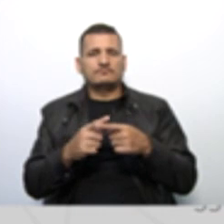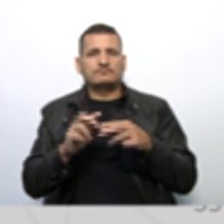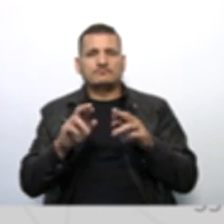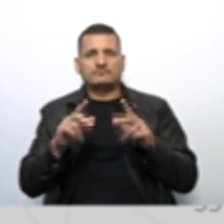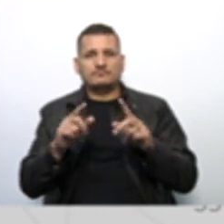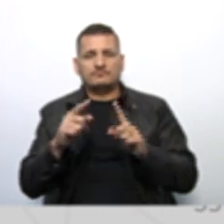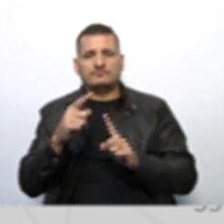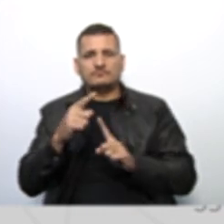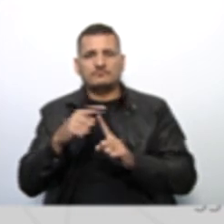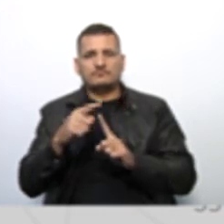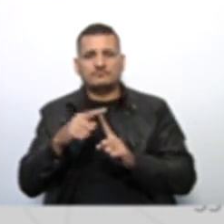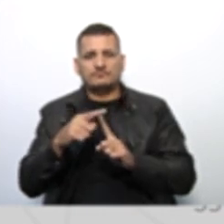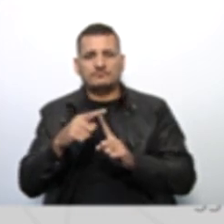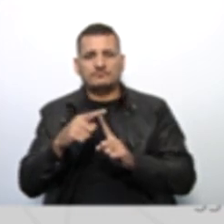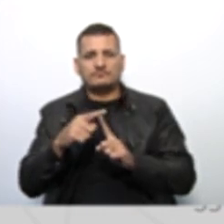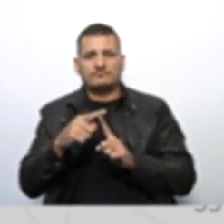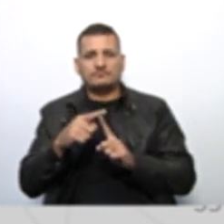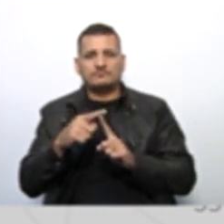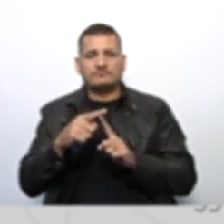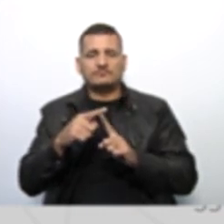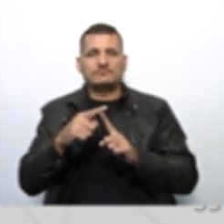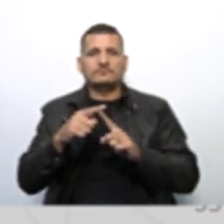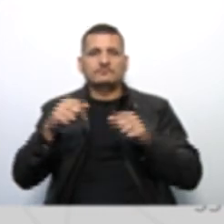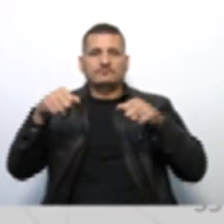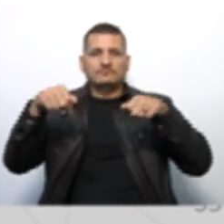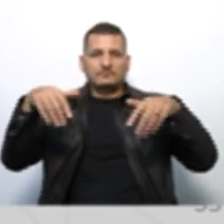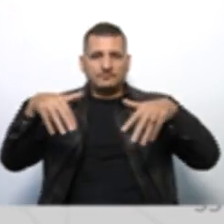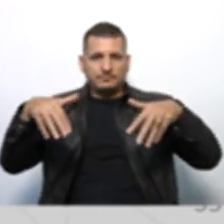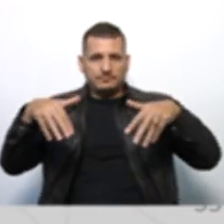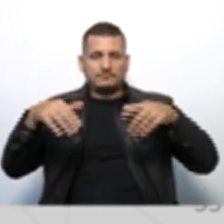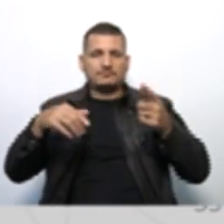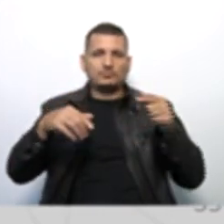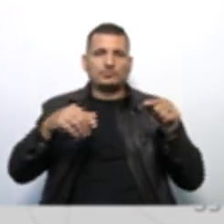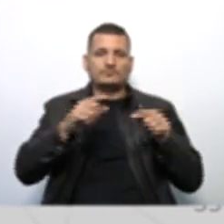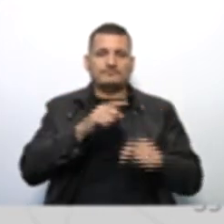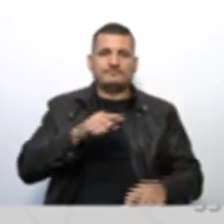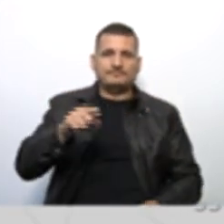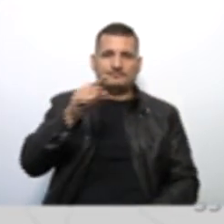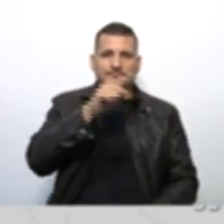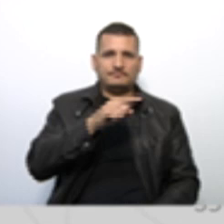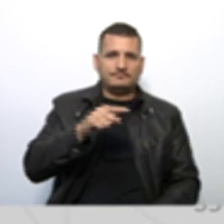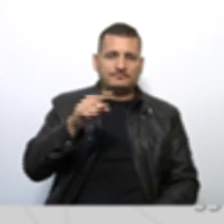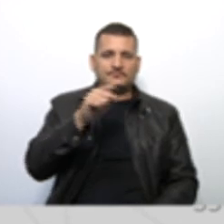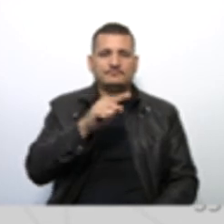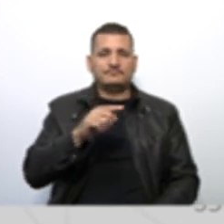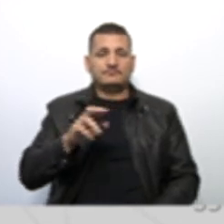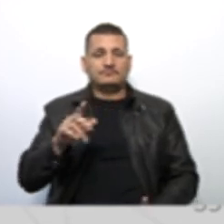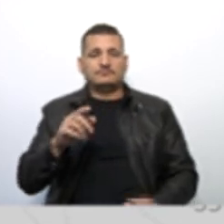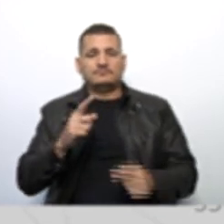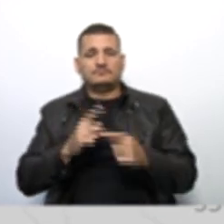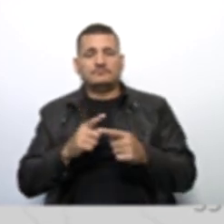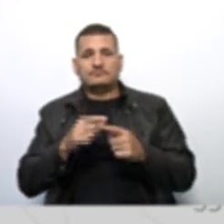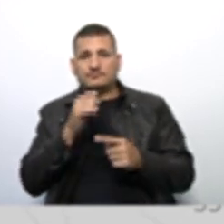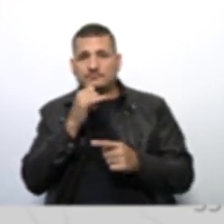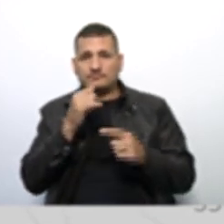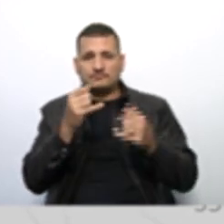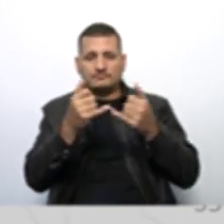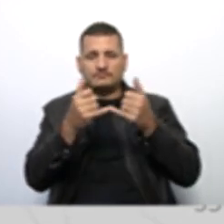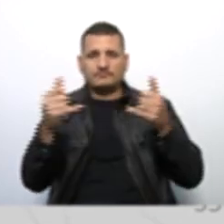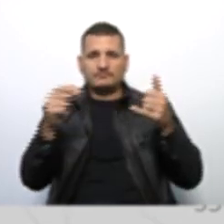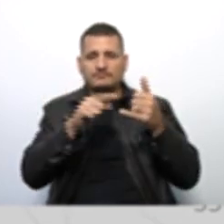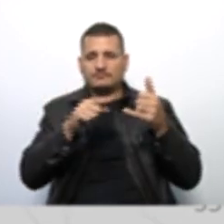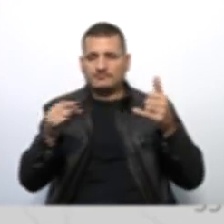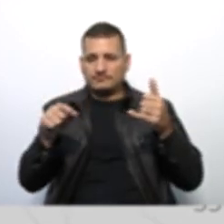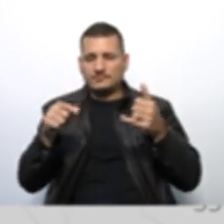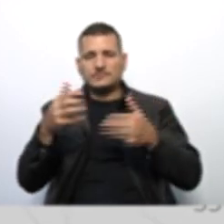topologia em barra da topologia em anel? Porque se eu interromper essa comunicação aqui, pessoal,